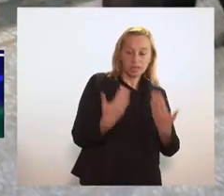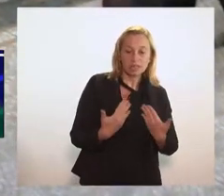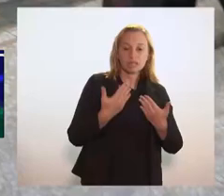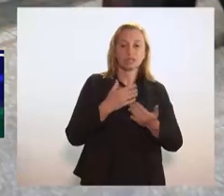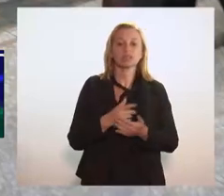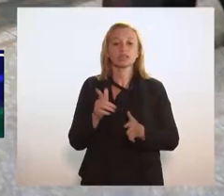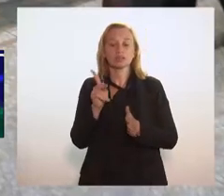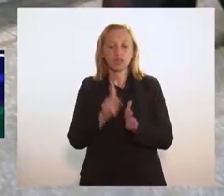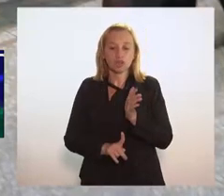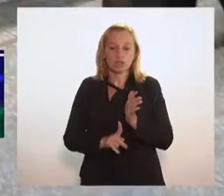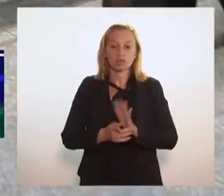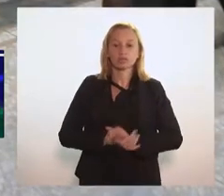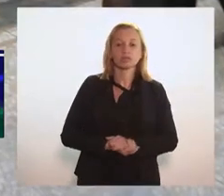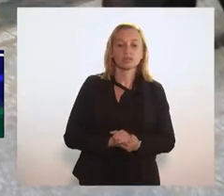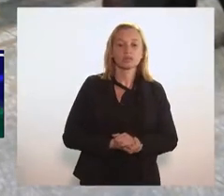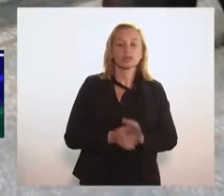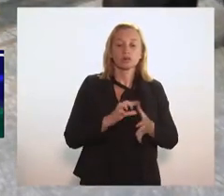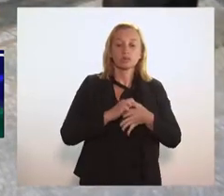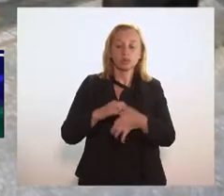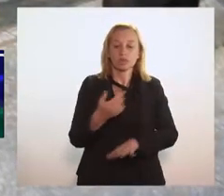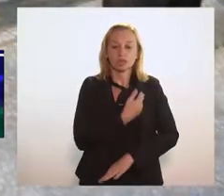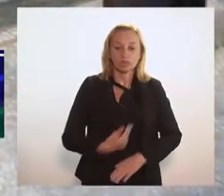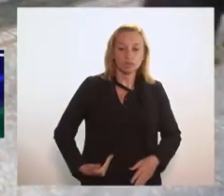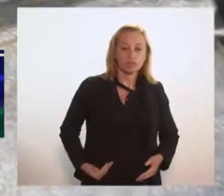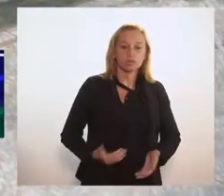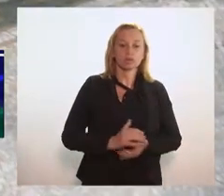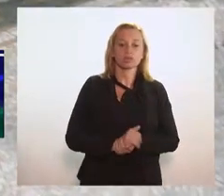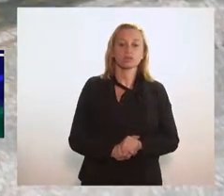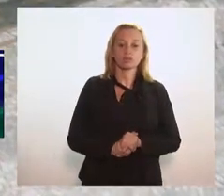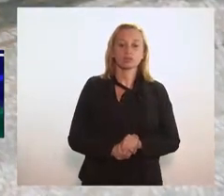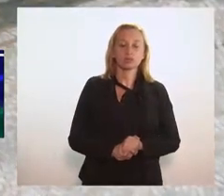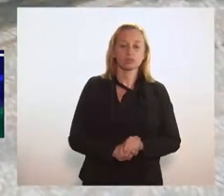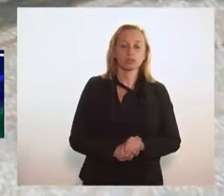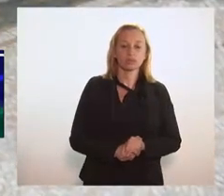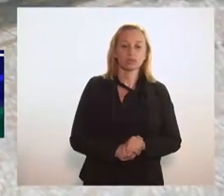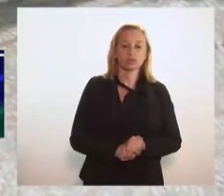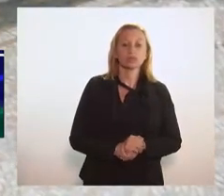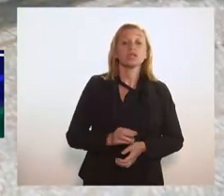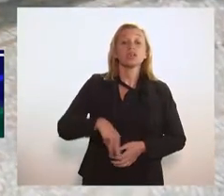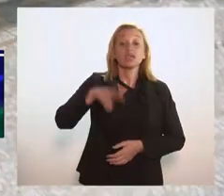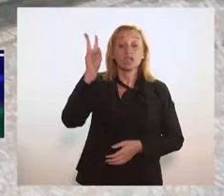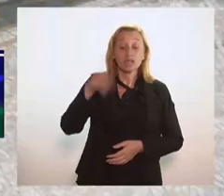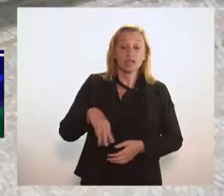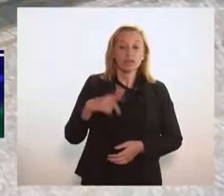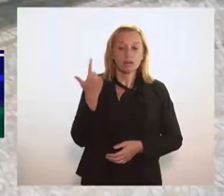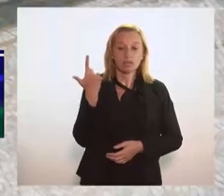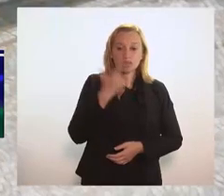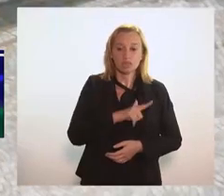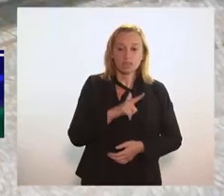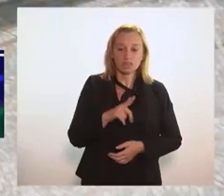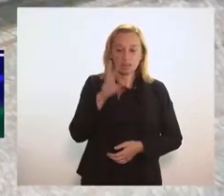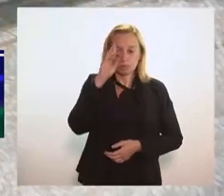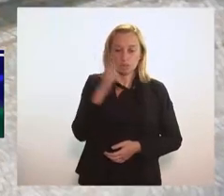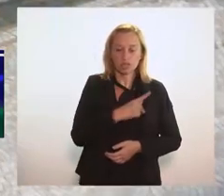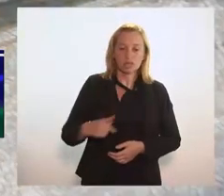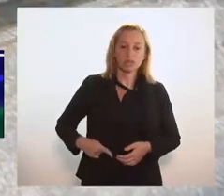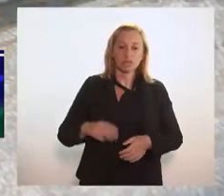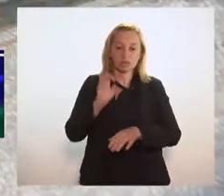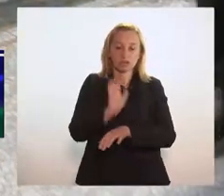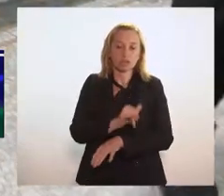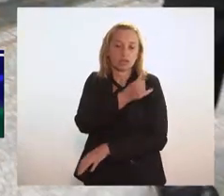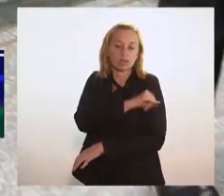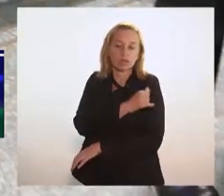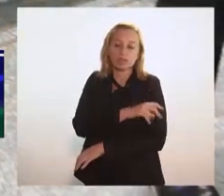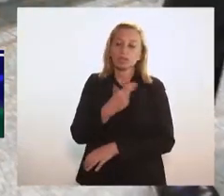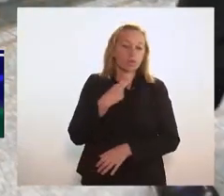esse projeto, o líder de governo, para sair no consenso. Quem vai ganhar, senhor presidente, é o Estado do Rio de Janeiro. Nós não